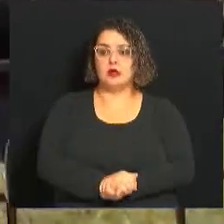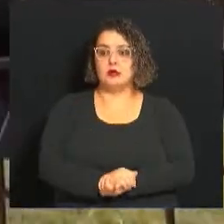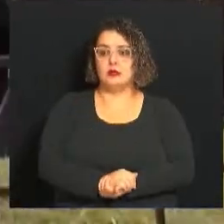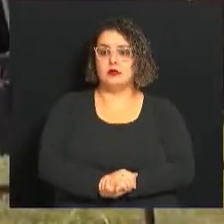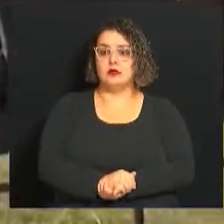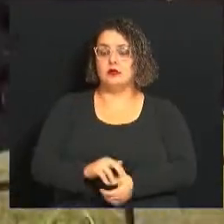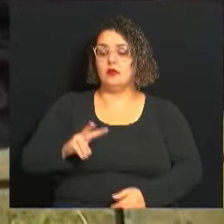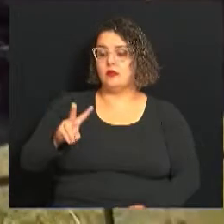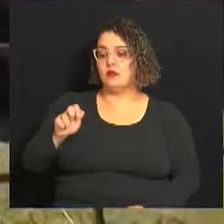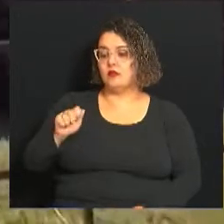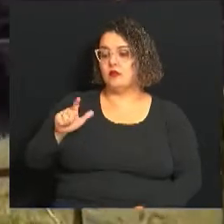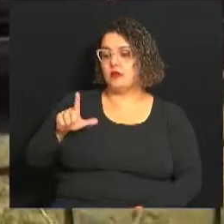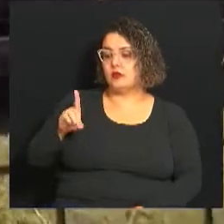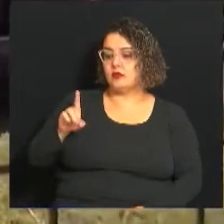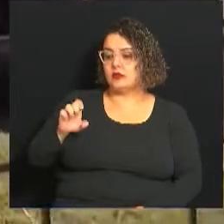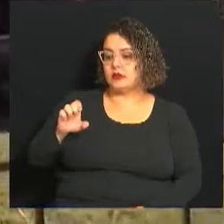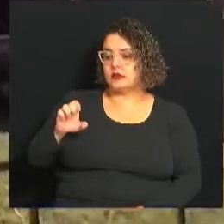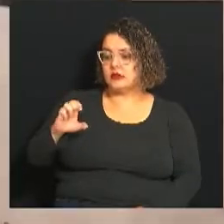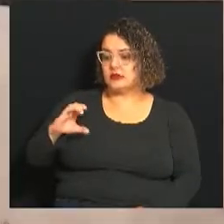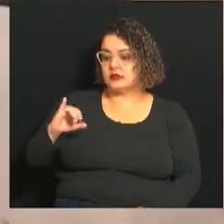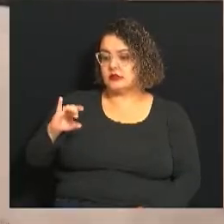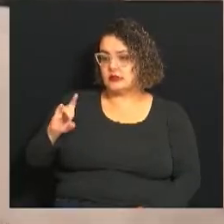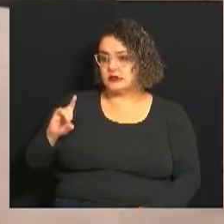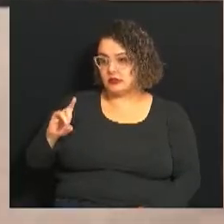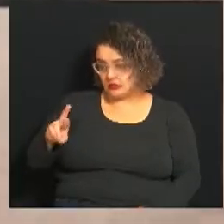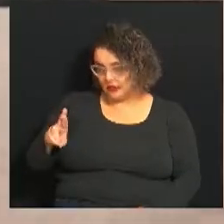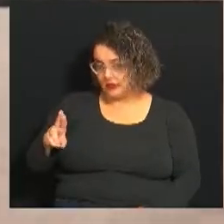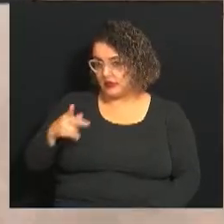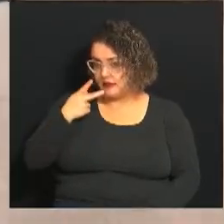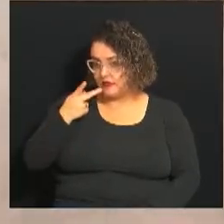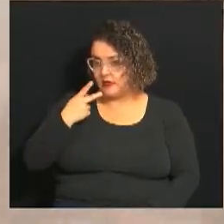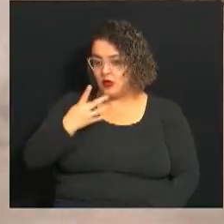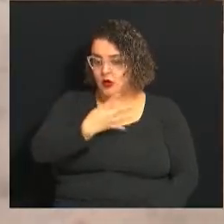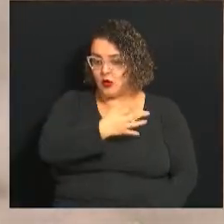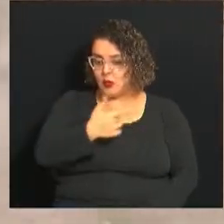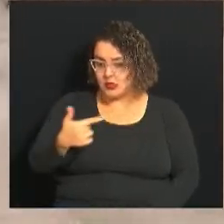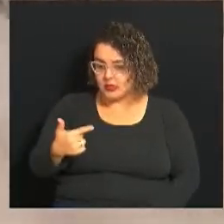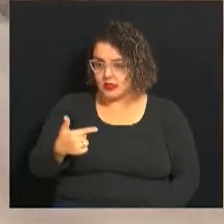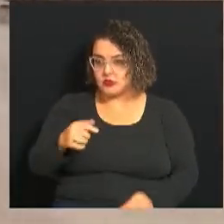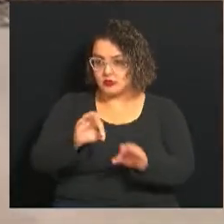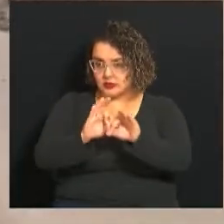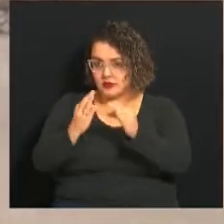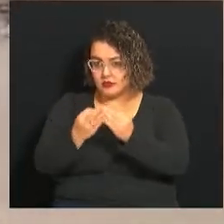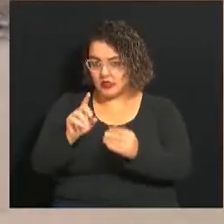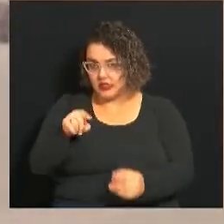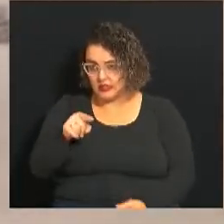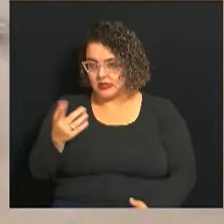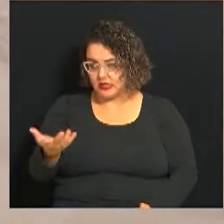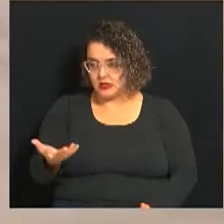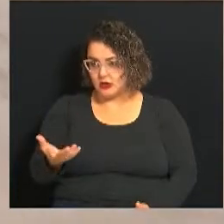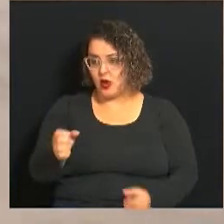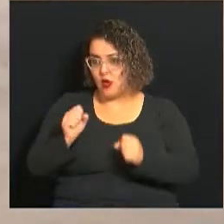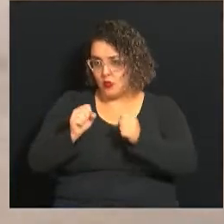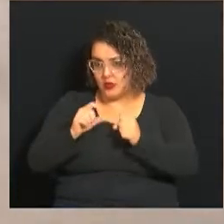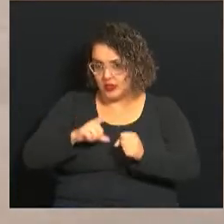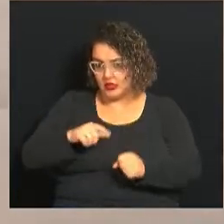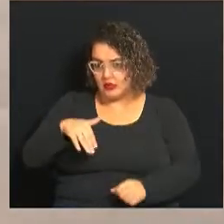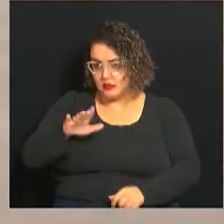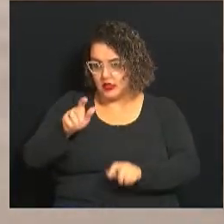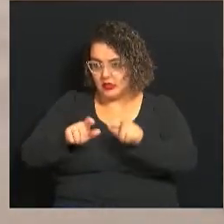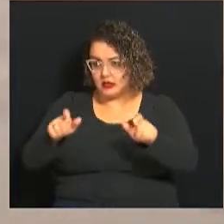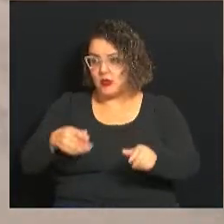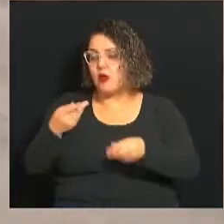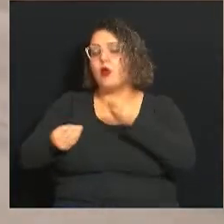estava contando para a gente que aqui são atendidas 42 famílias, né? E poderia ter mais gente aqui. Como que é essa